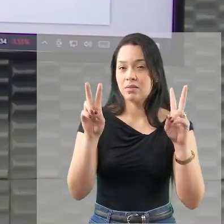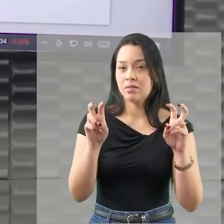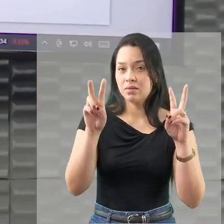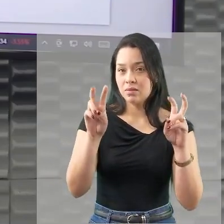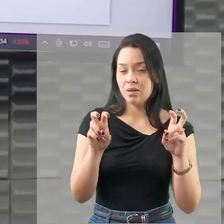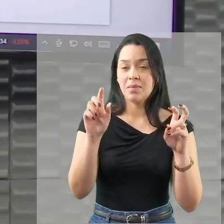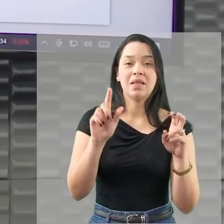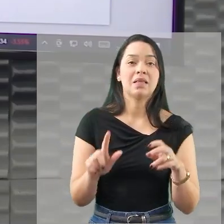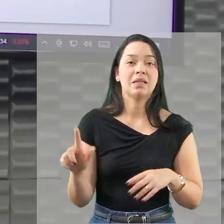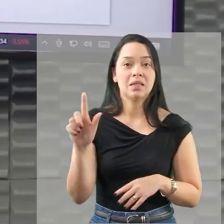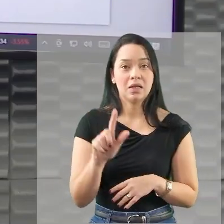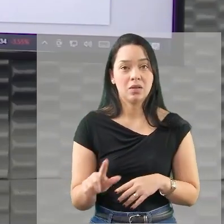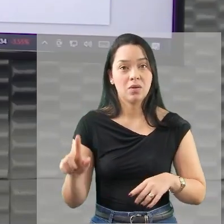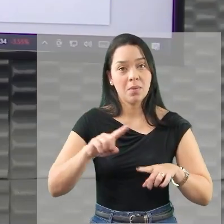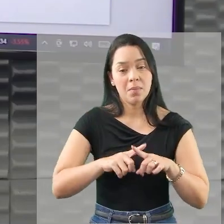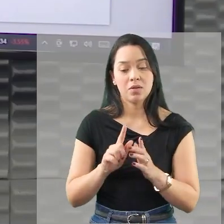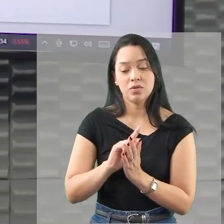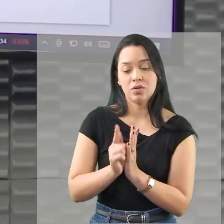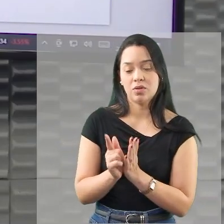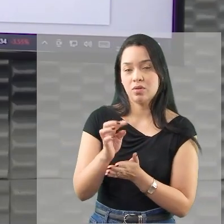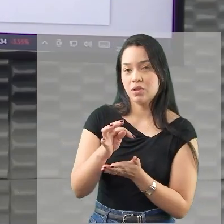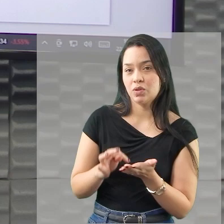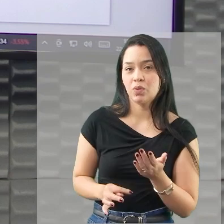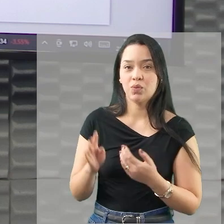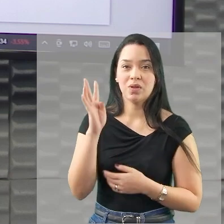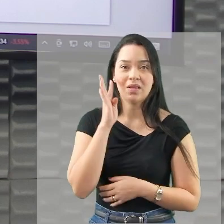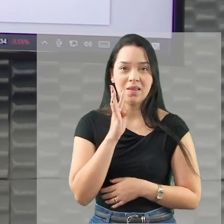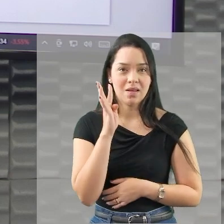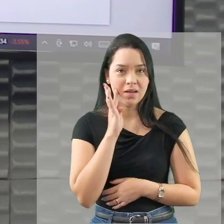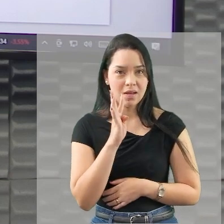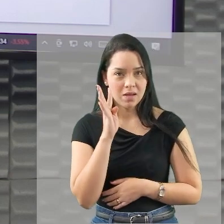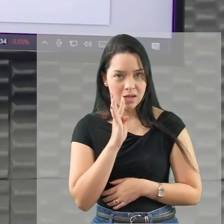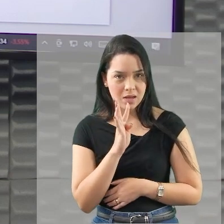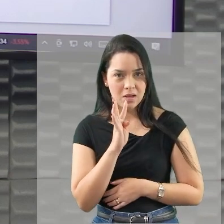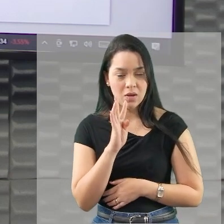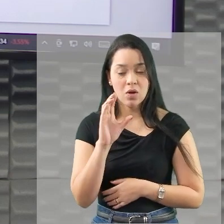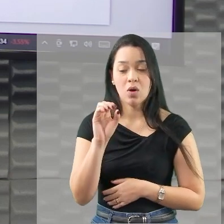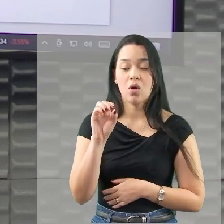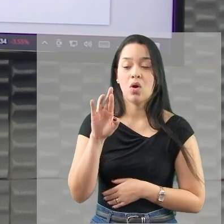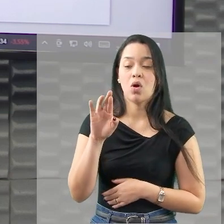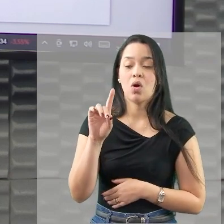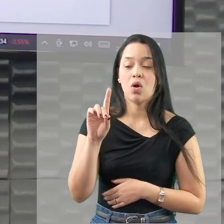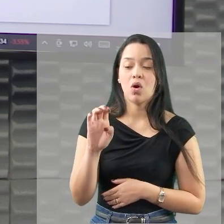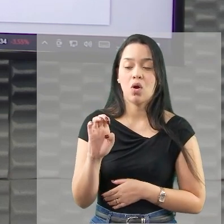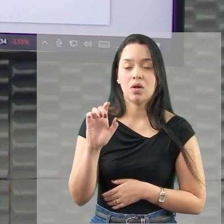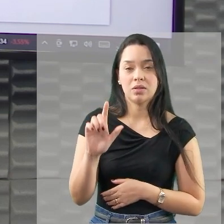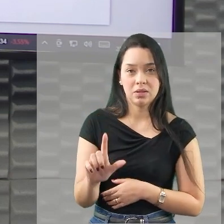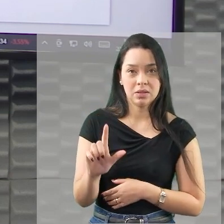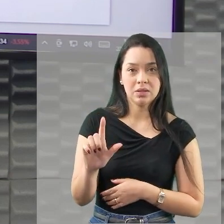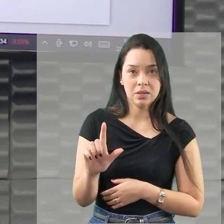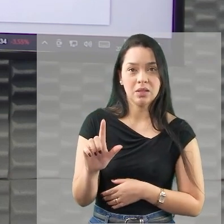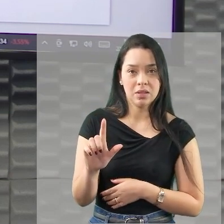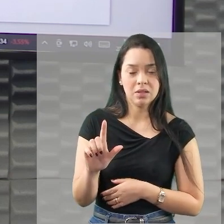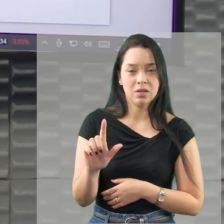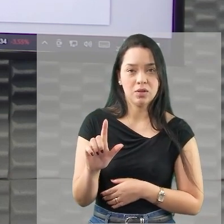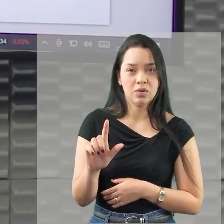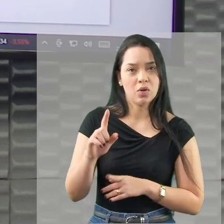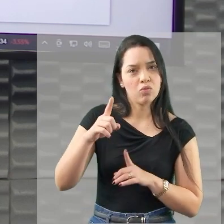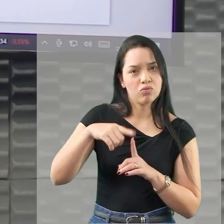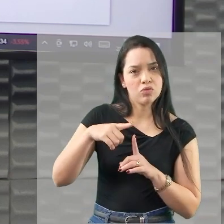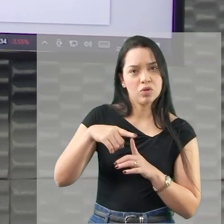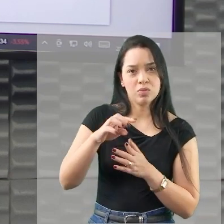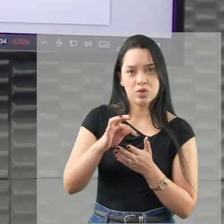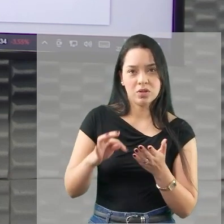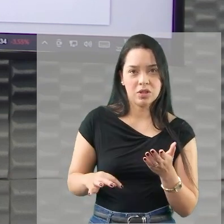com literatura, mas com um gênero textual bem legal, um gênero textual que a gente chama também de gênero literário, né, que é um tipo de texto, que